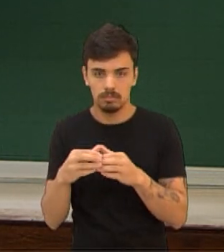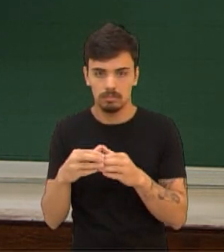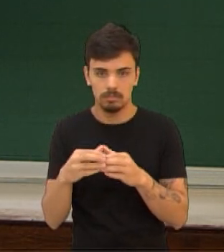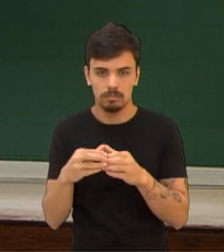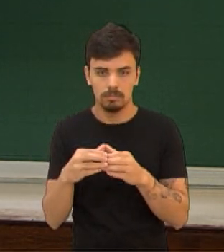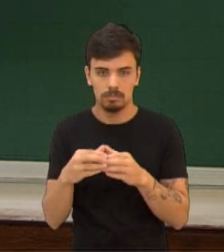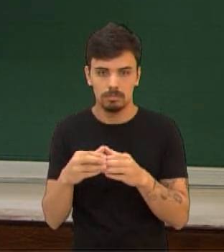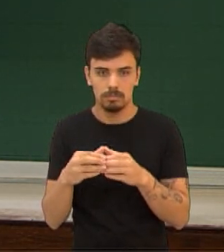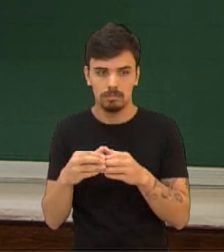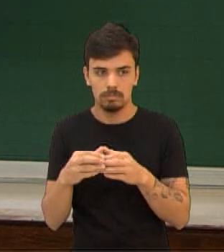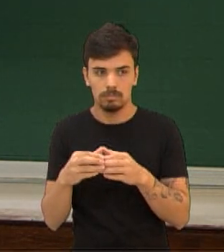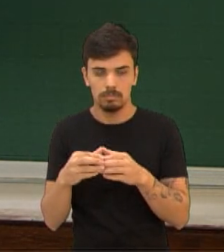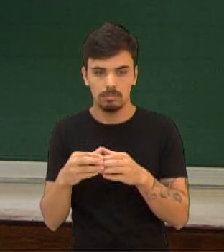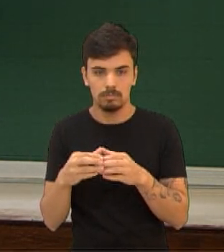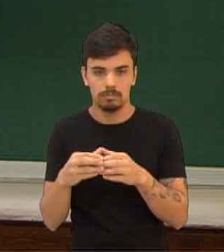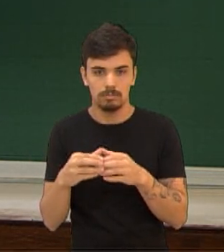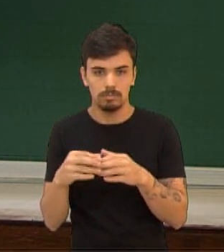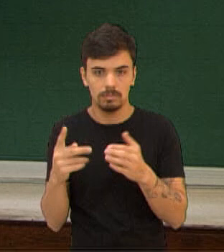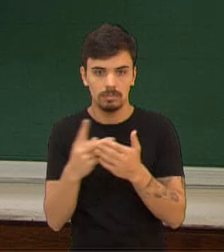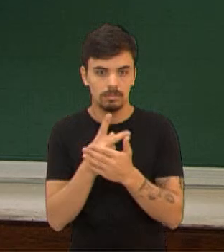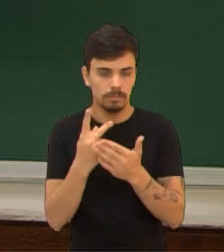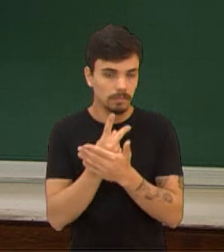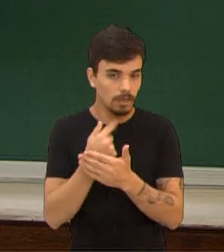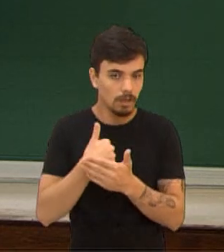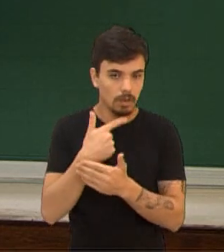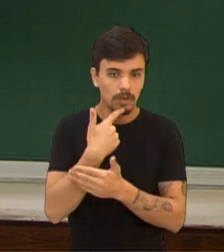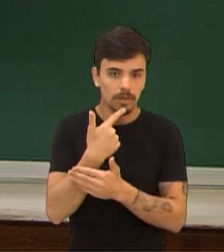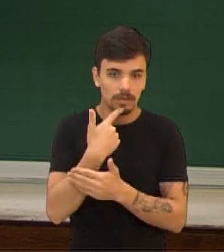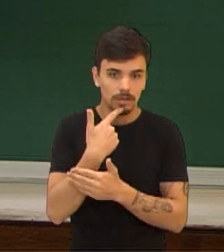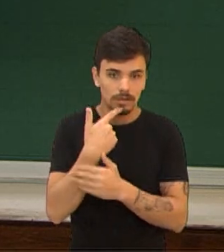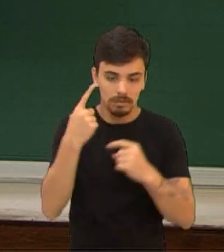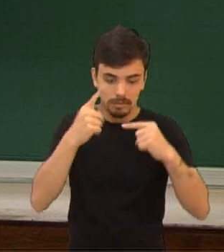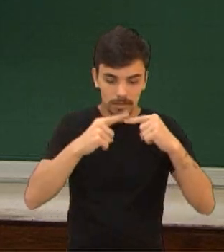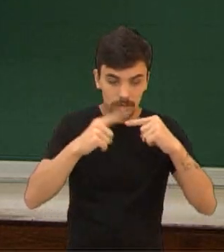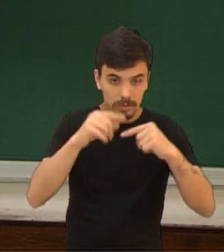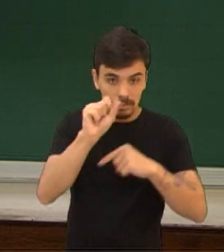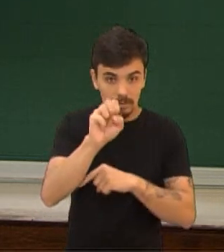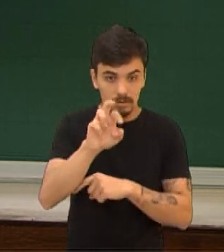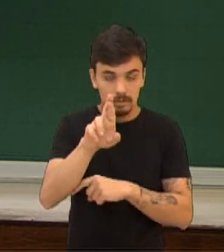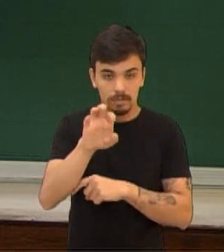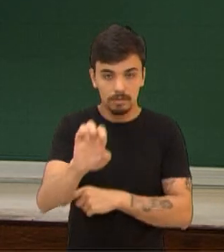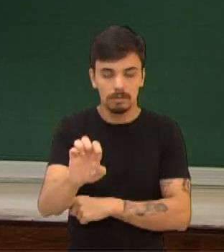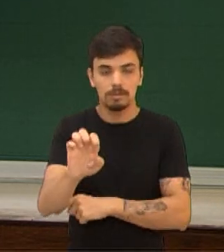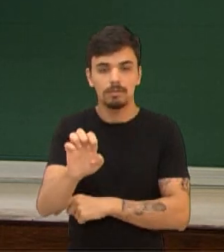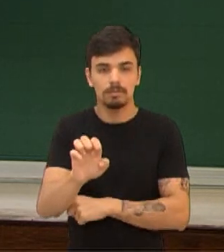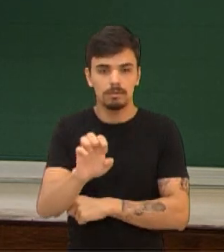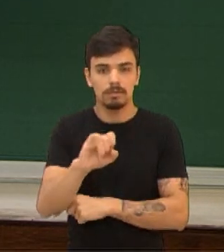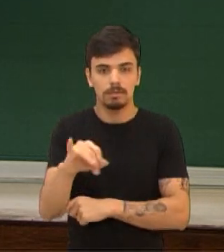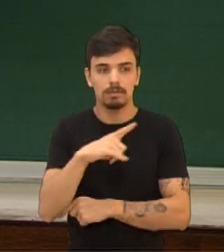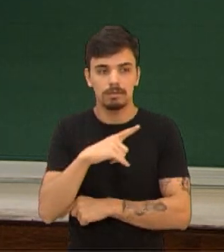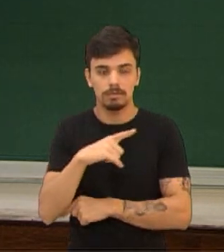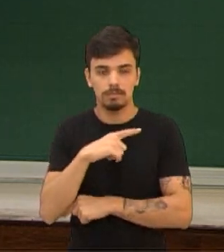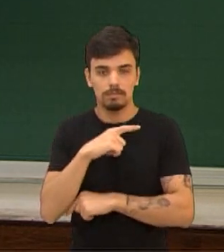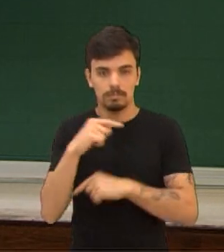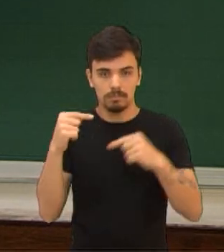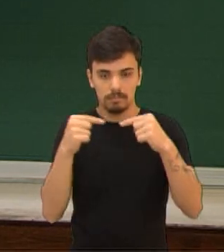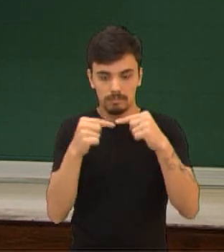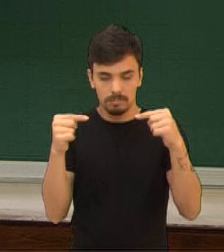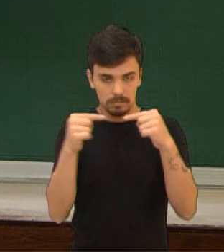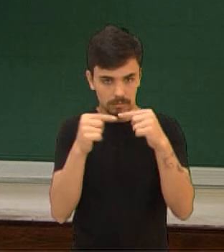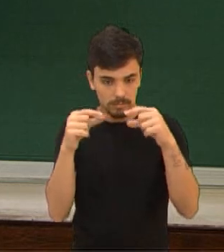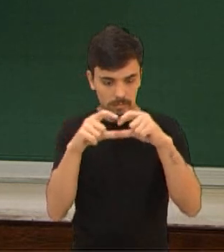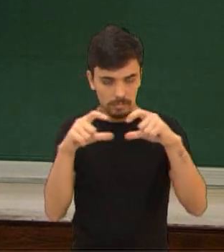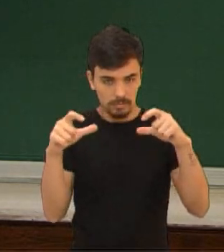Desculpa, eu errei aqui. Eu estou falando de circuito série de capacitores. Quanto mais capacitores eu coloco em série, não paralelo.